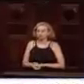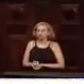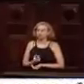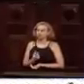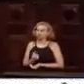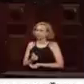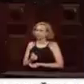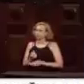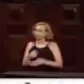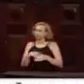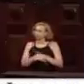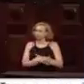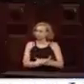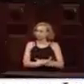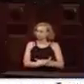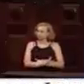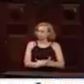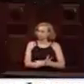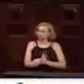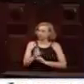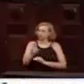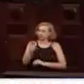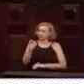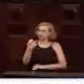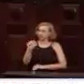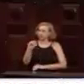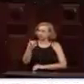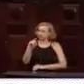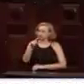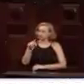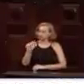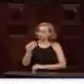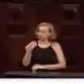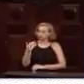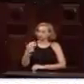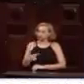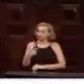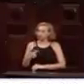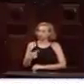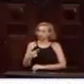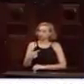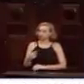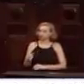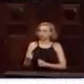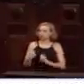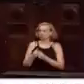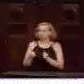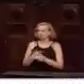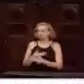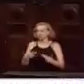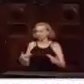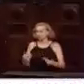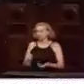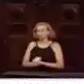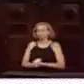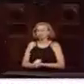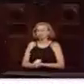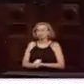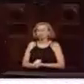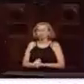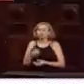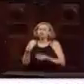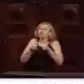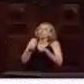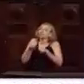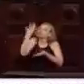esse dinheiro via Caixa 2 da FETRANSPOR. Mas, repito, como provar?